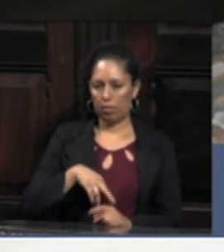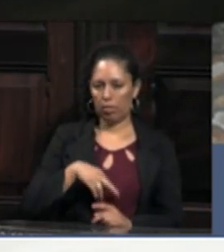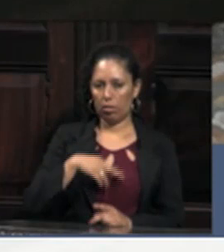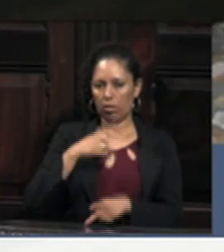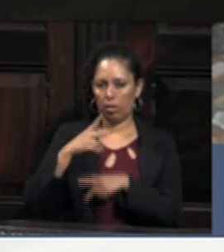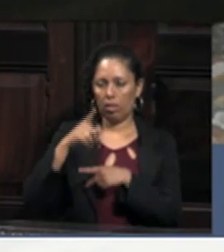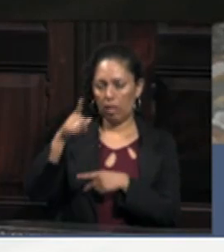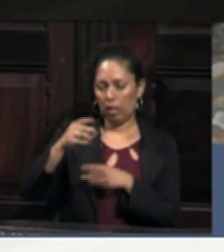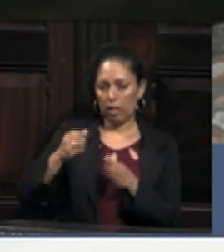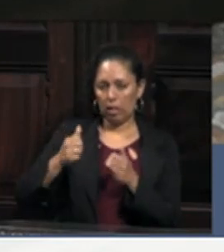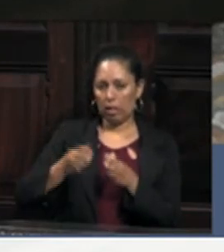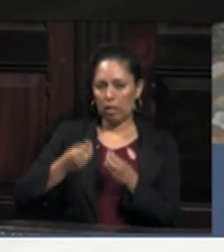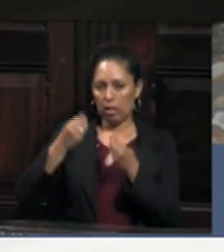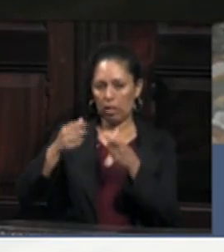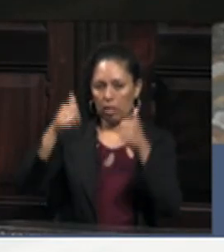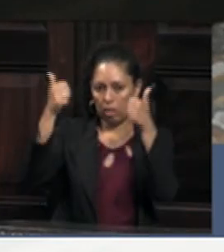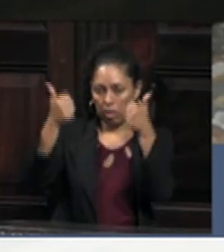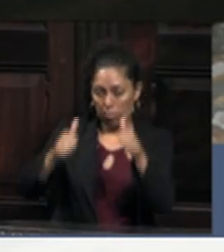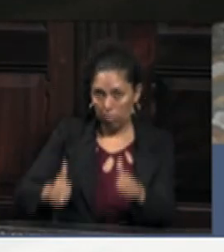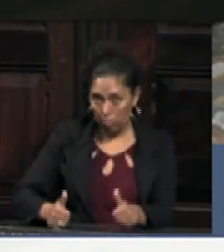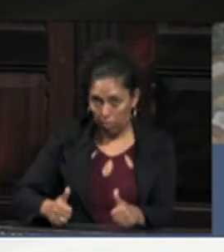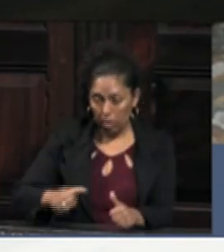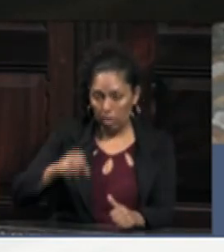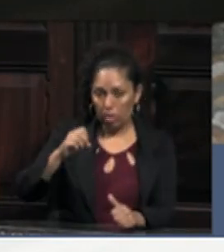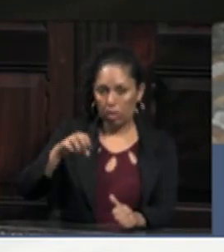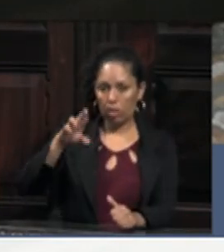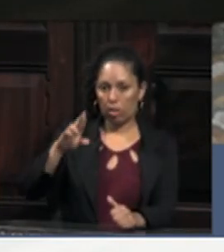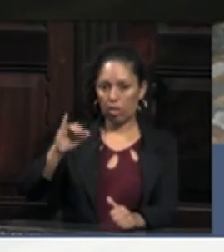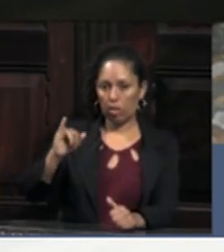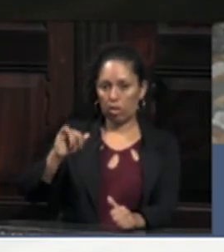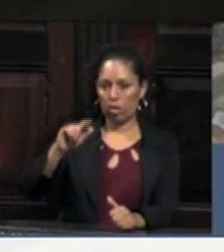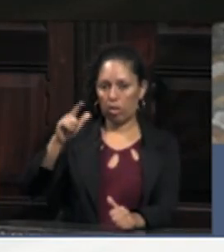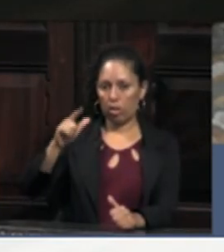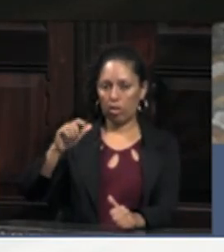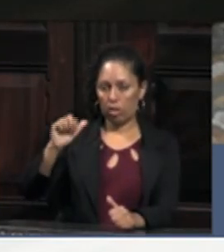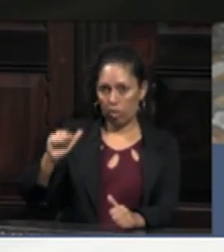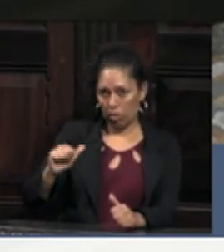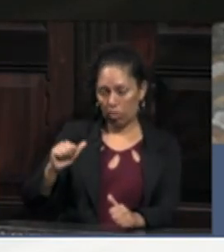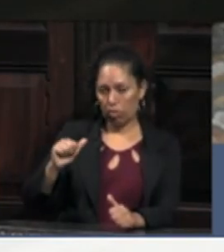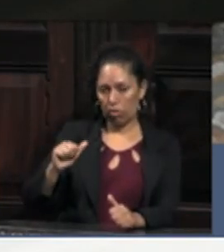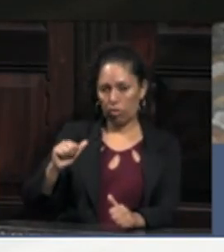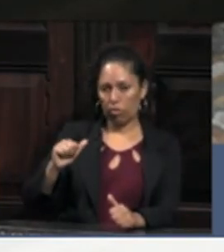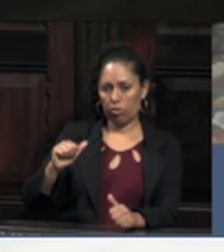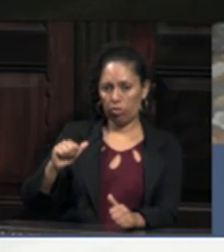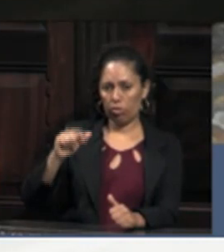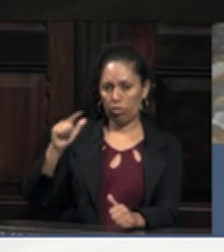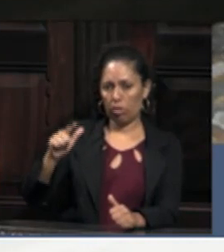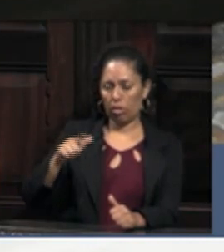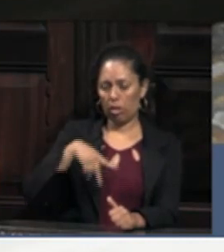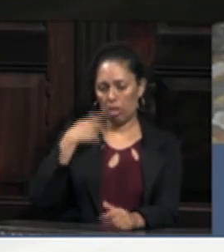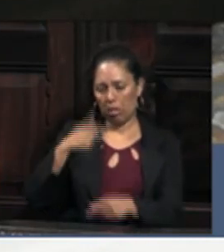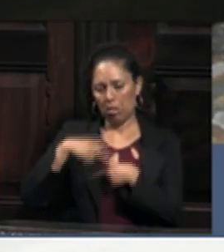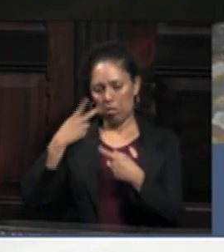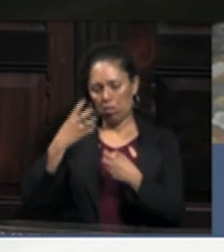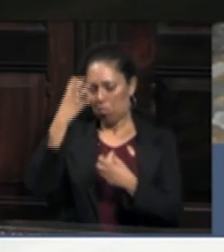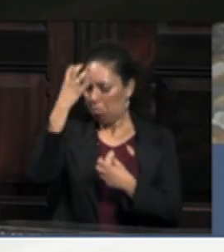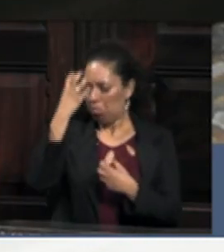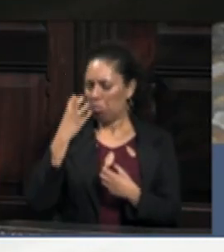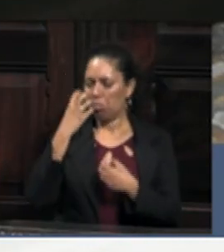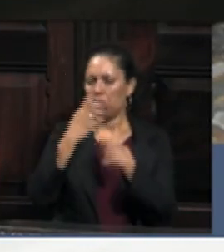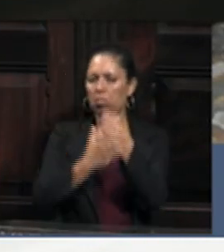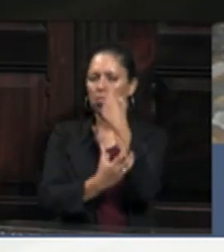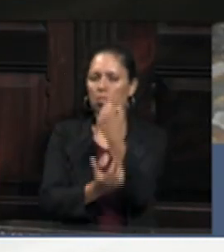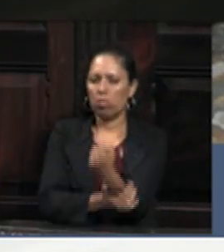homenagem a Ialorixá Maria Cristina, o faz com muita segurança. E